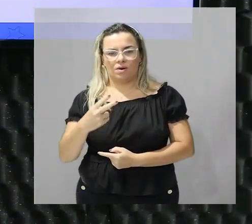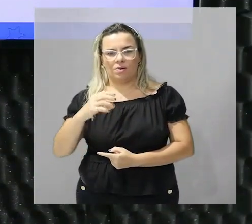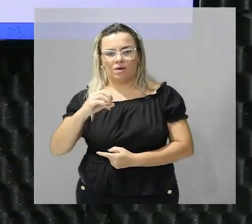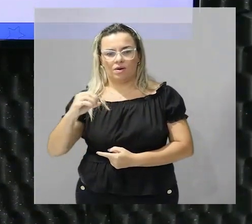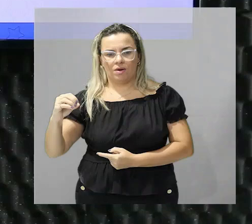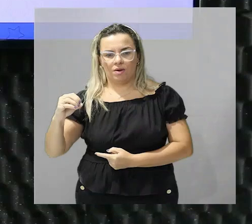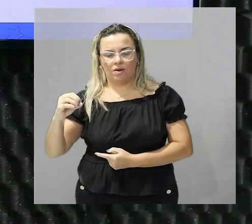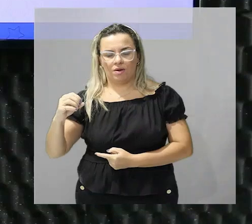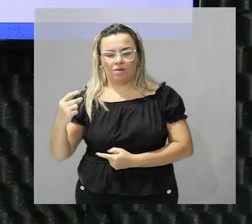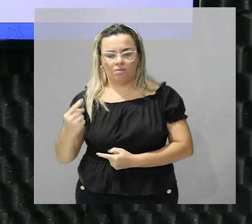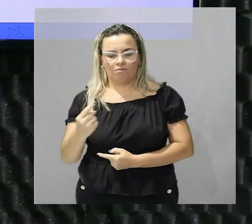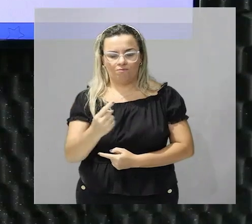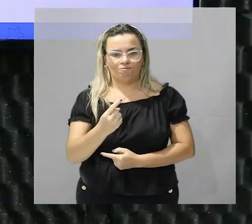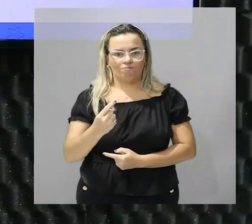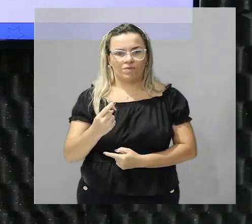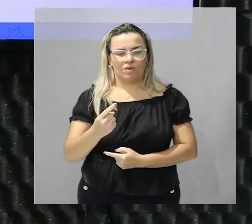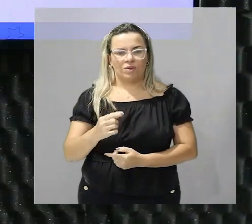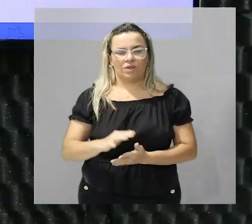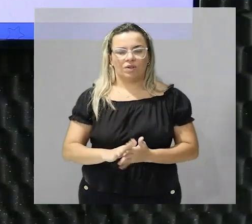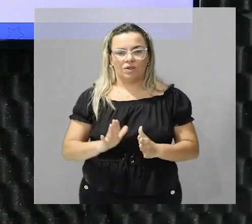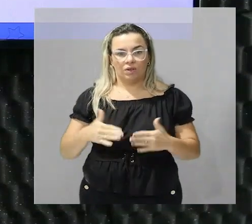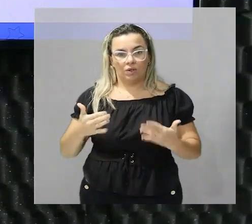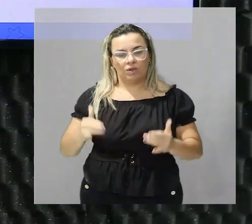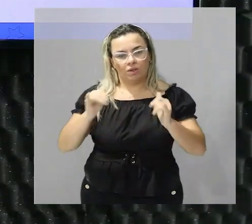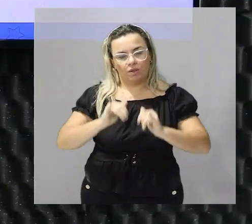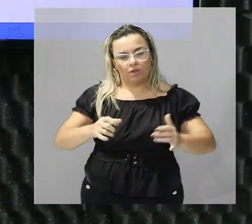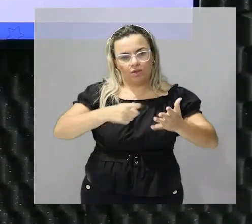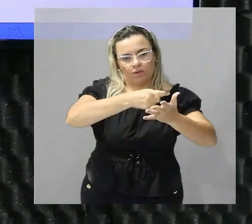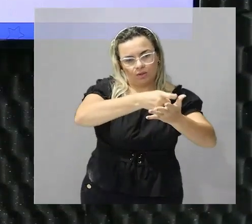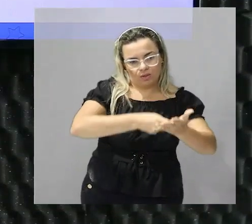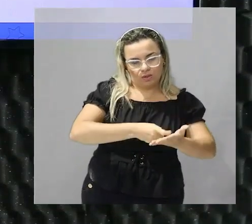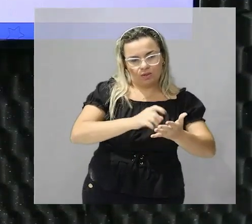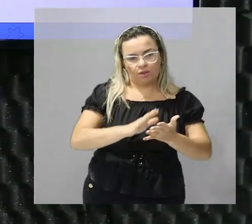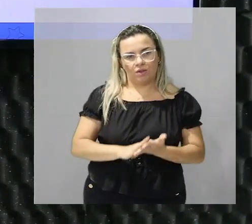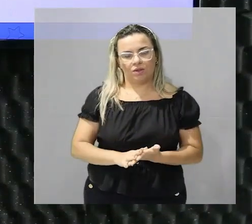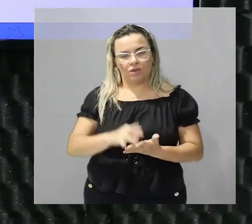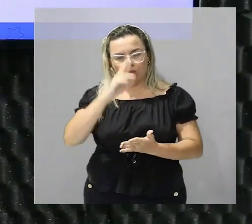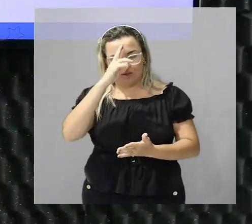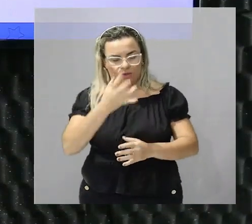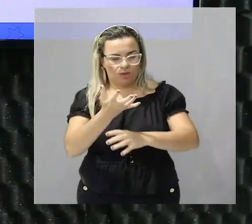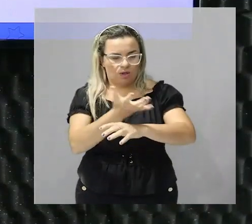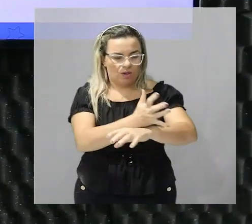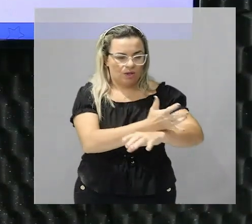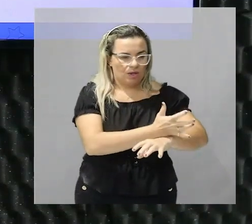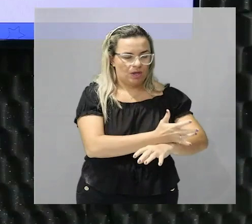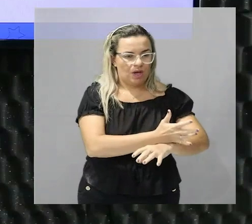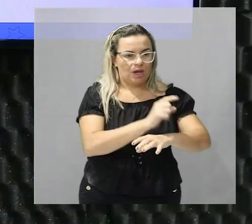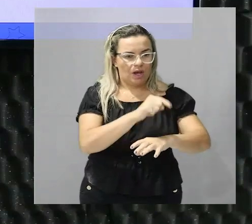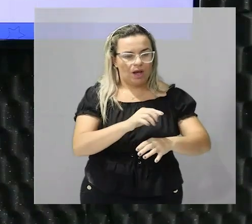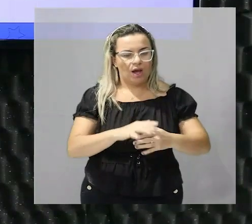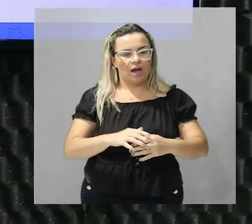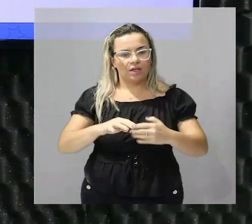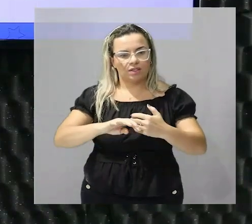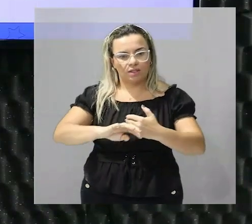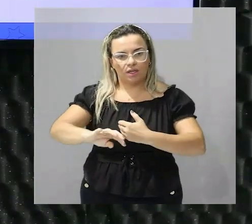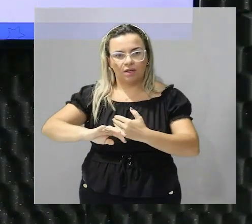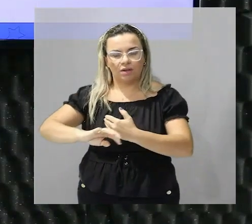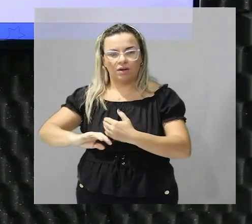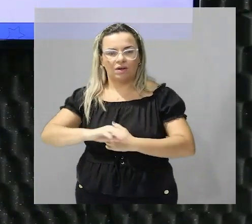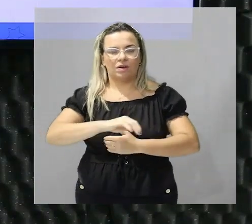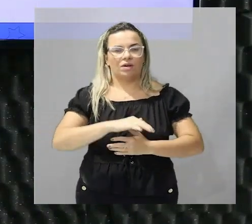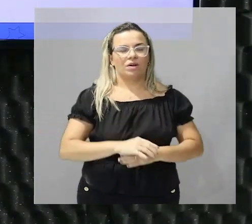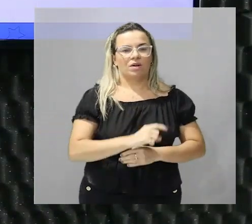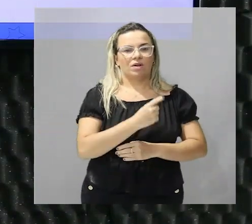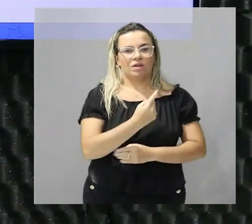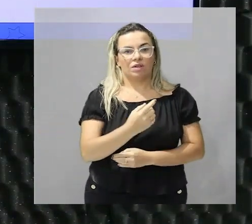hectare. E, no caso, lá no espaço que esse produtor reservou é de 10 hectares. Está aí justamente a explicação